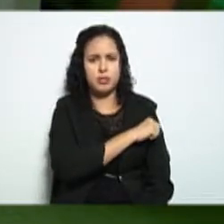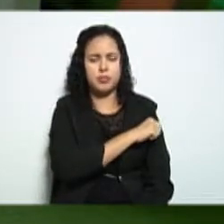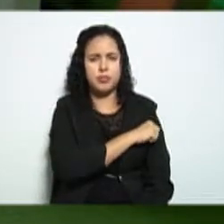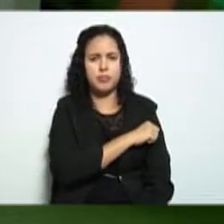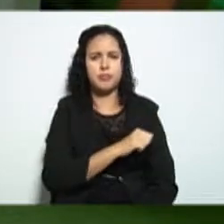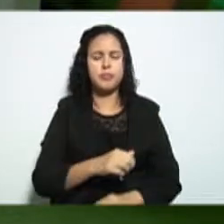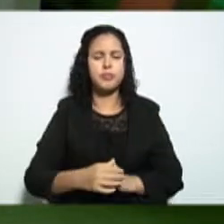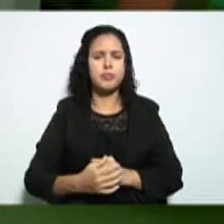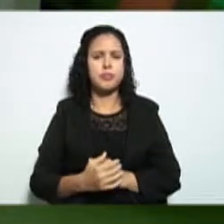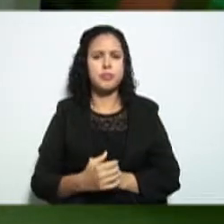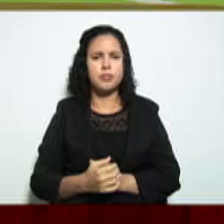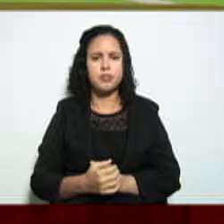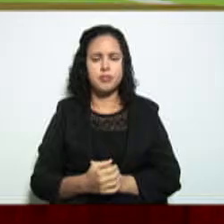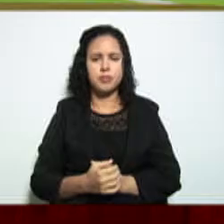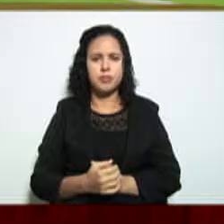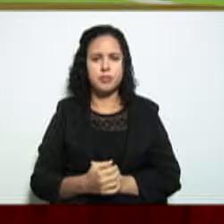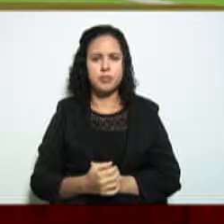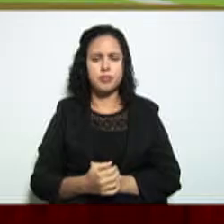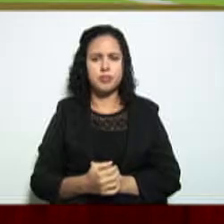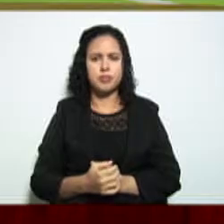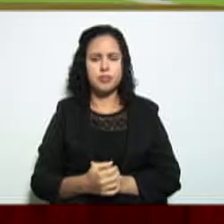minutinho. O aluno...